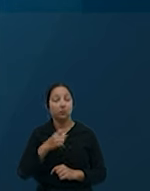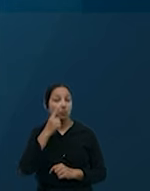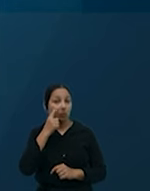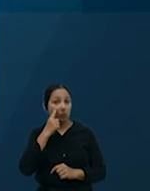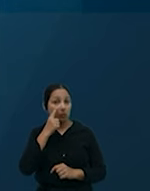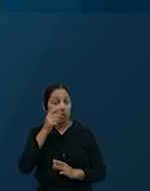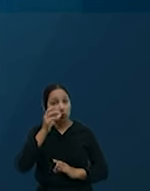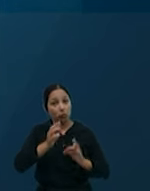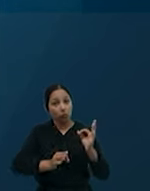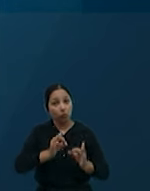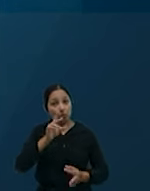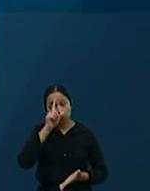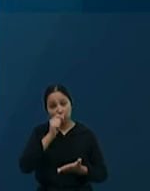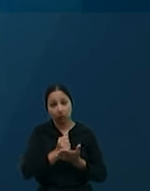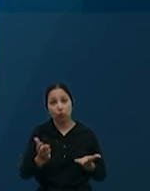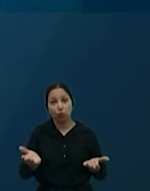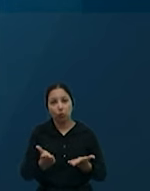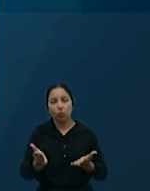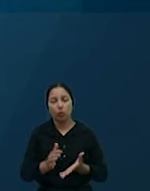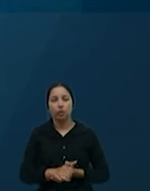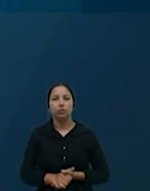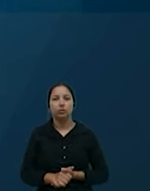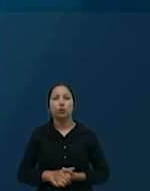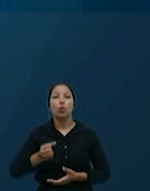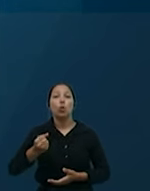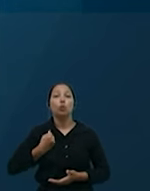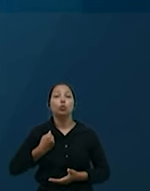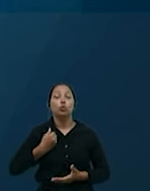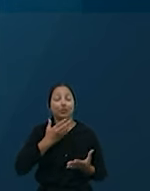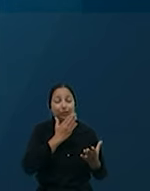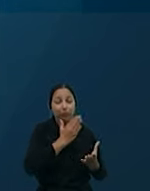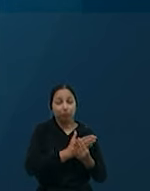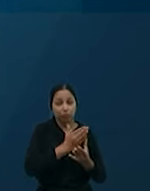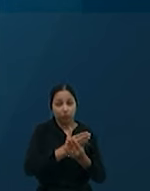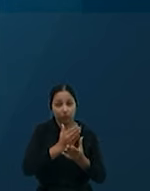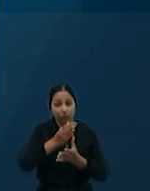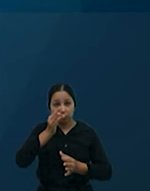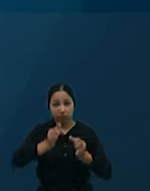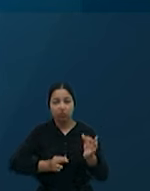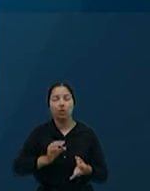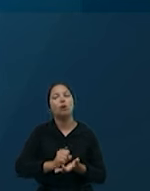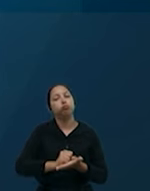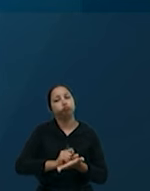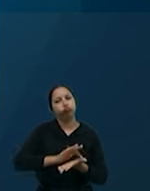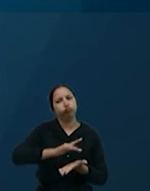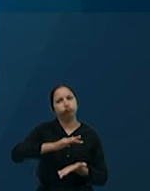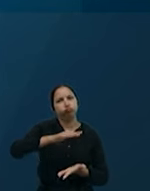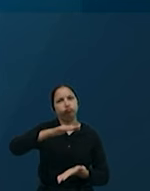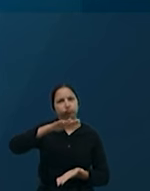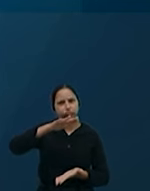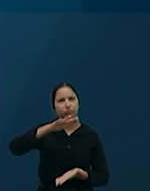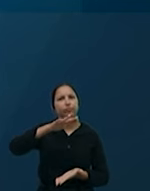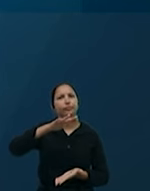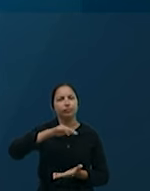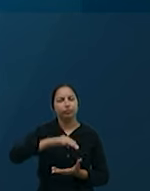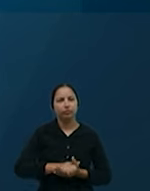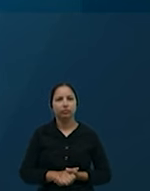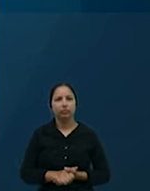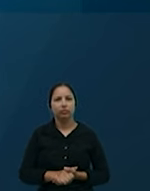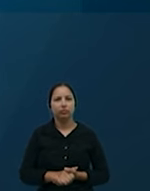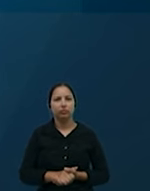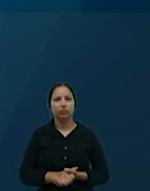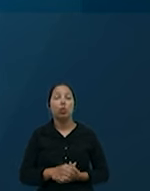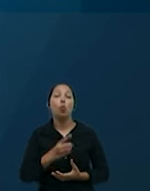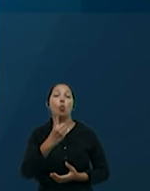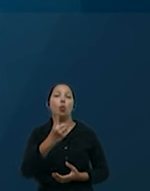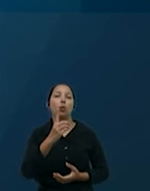o número de demandas judiciais aumentará consideravelmente. Como um advogado